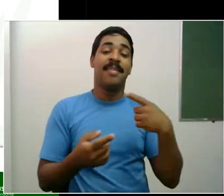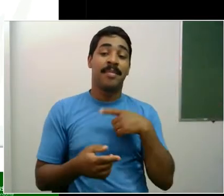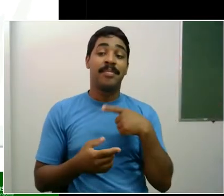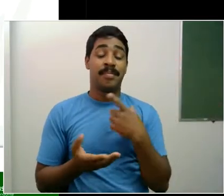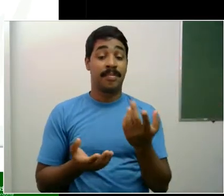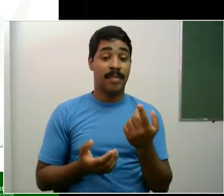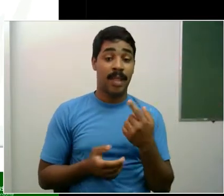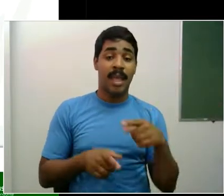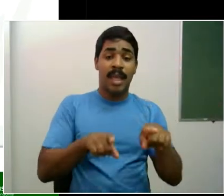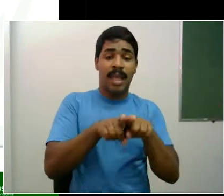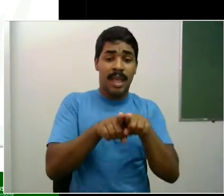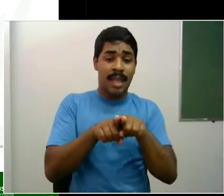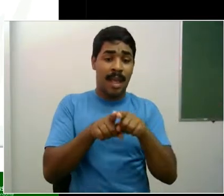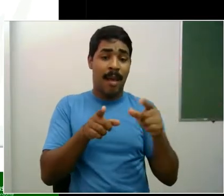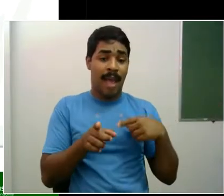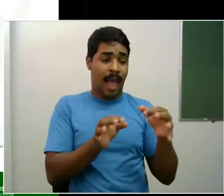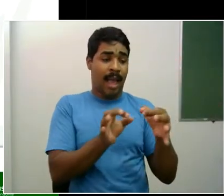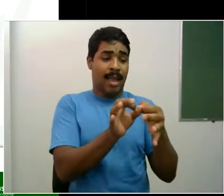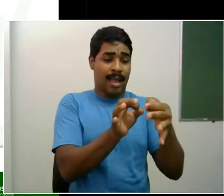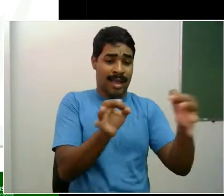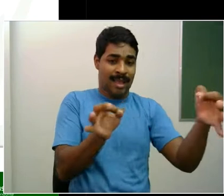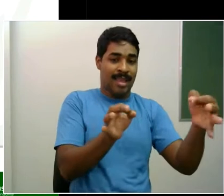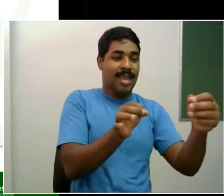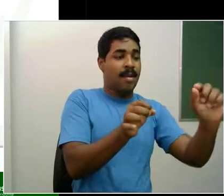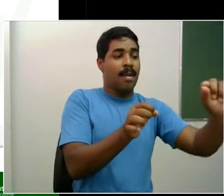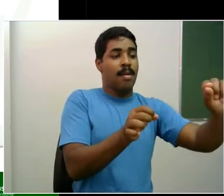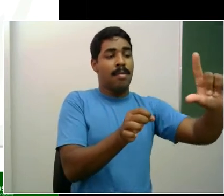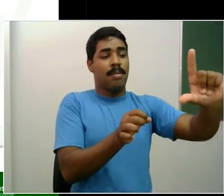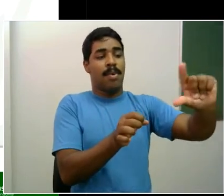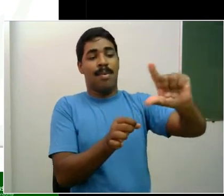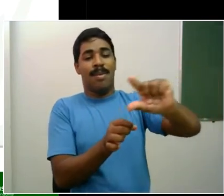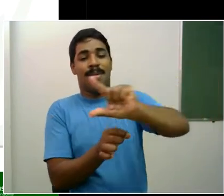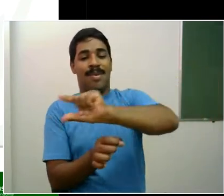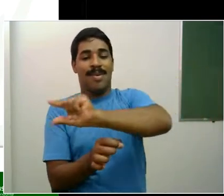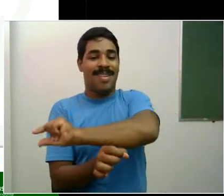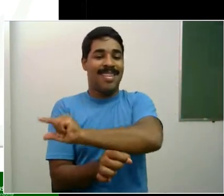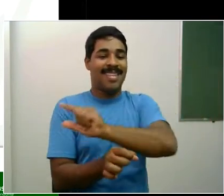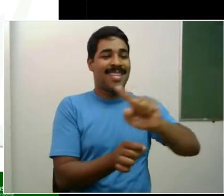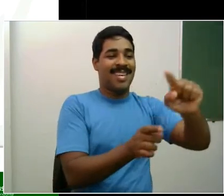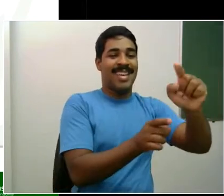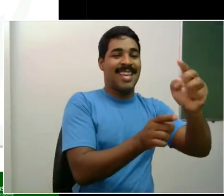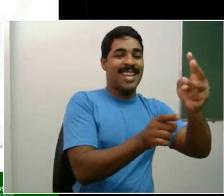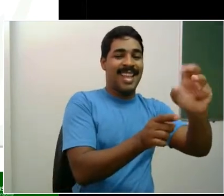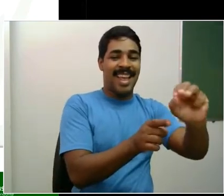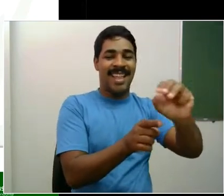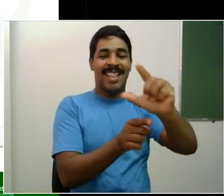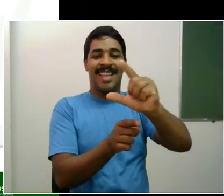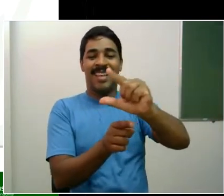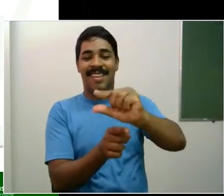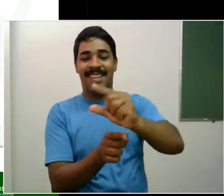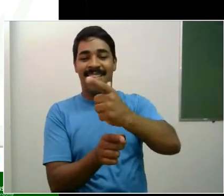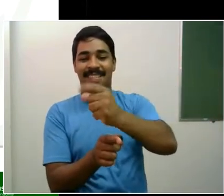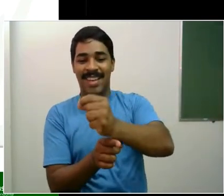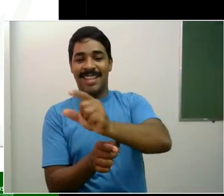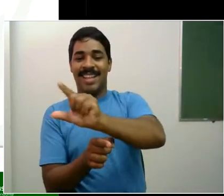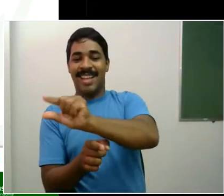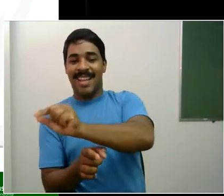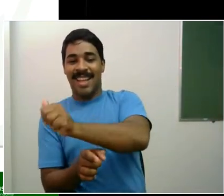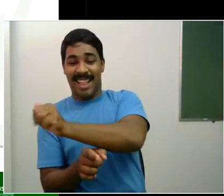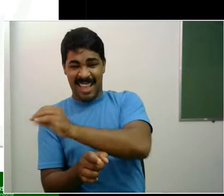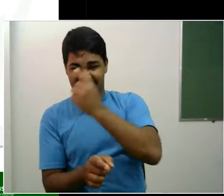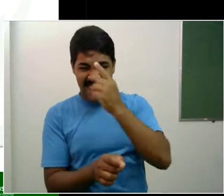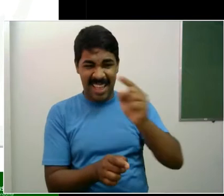decrescem, tá? Eles decrescem no decurso do tempo. E a sua velocidade agora é negativa. É óbvio,